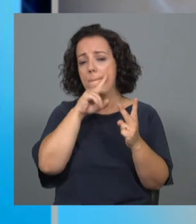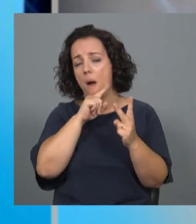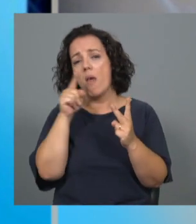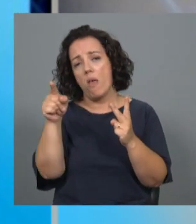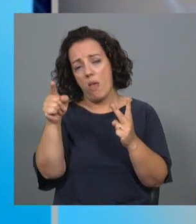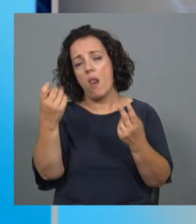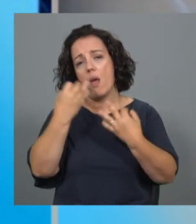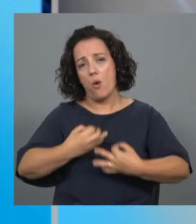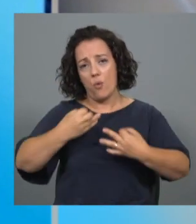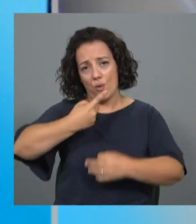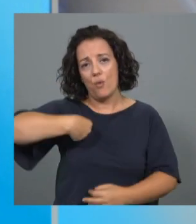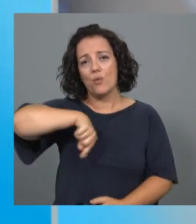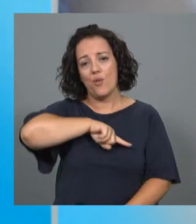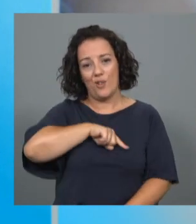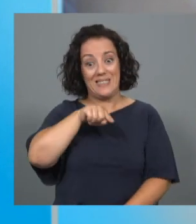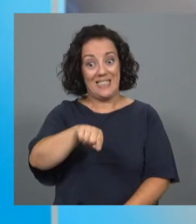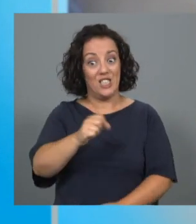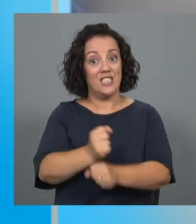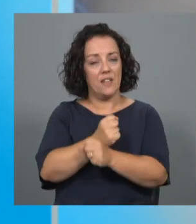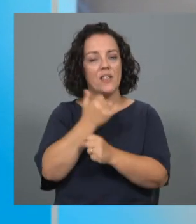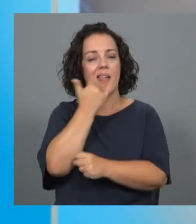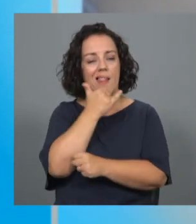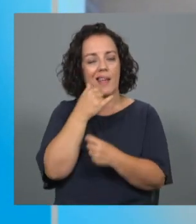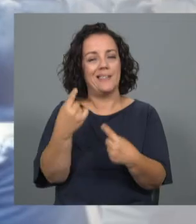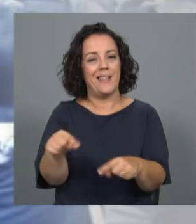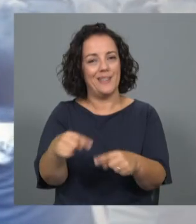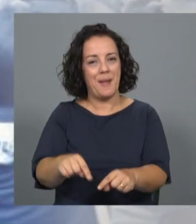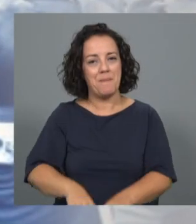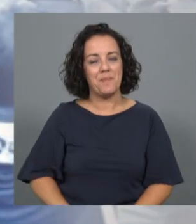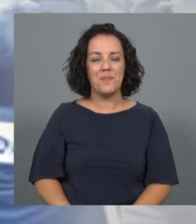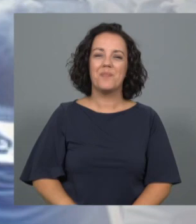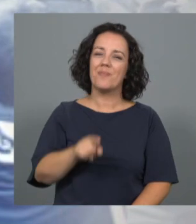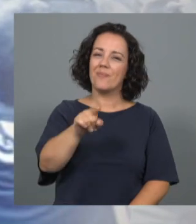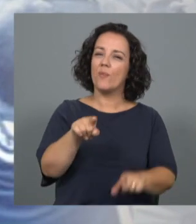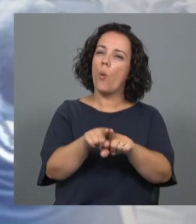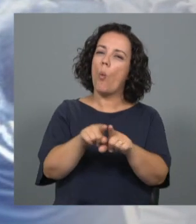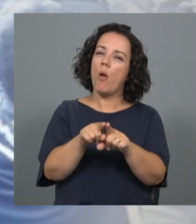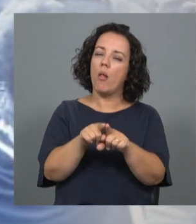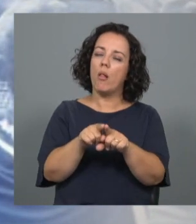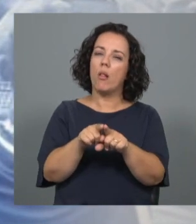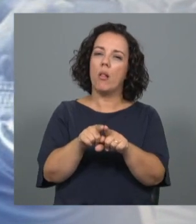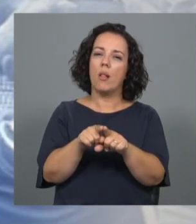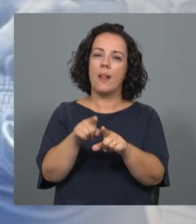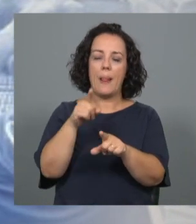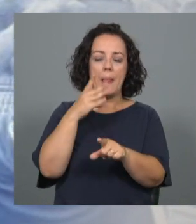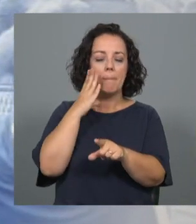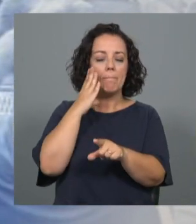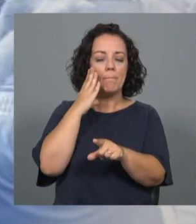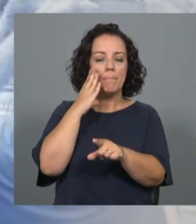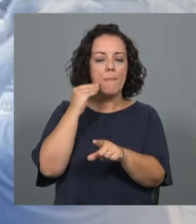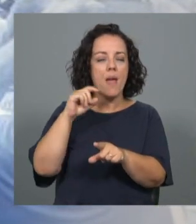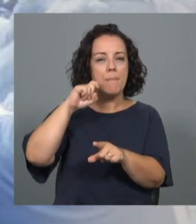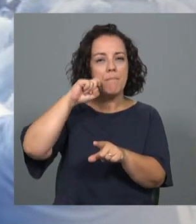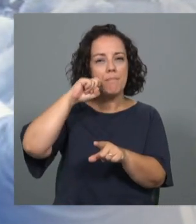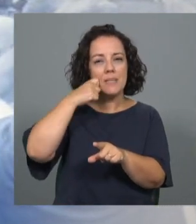há alegria neste serviço. É um bocadinho esta noção, esta percepção que teve um